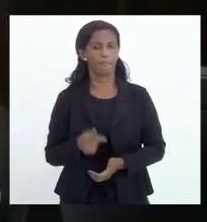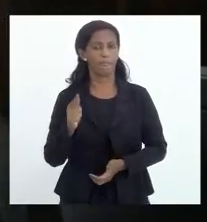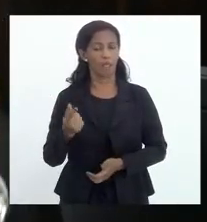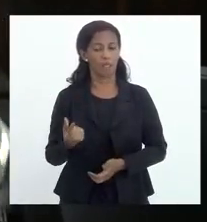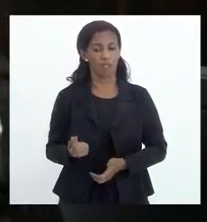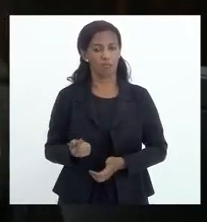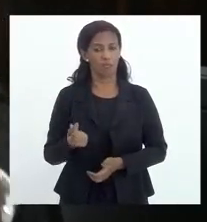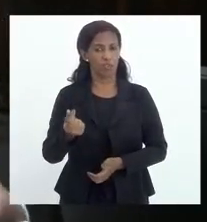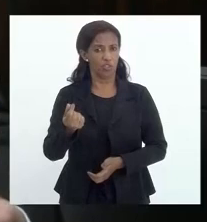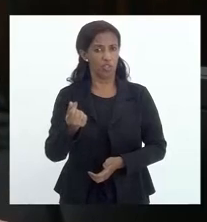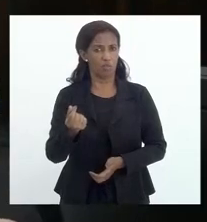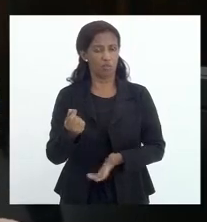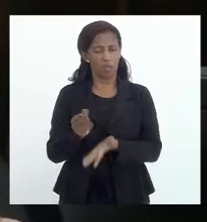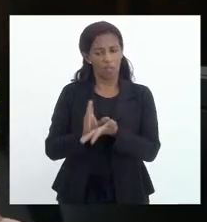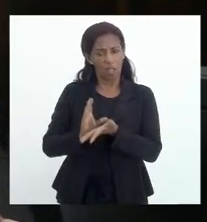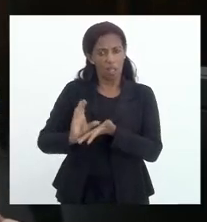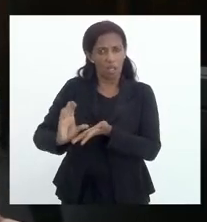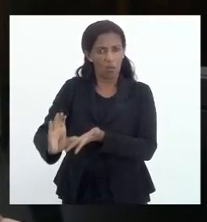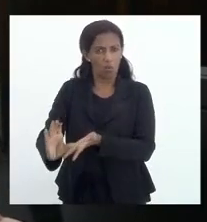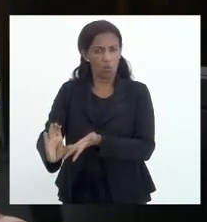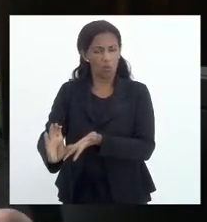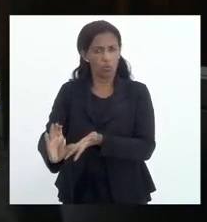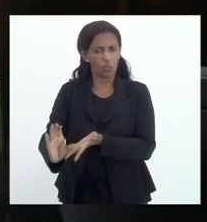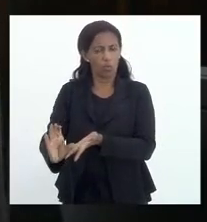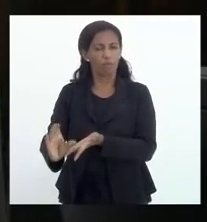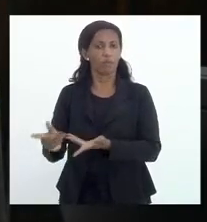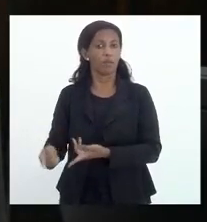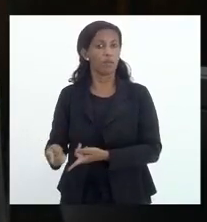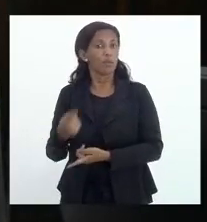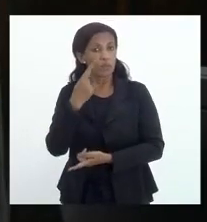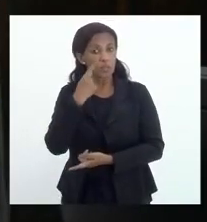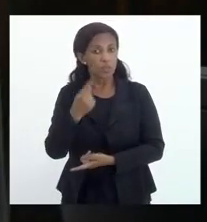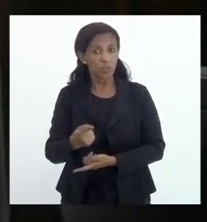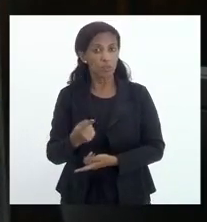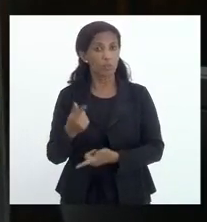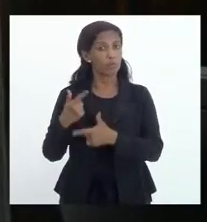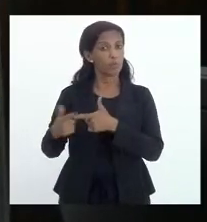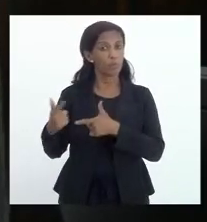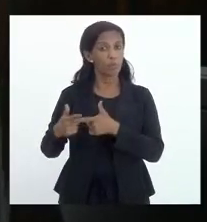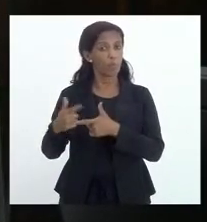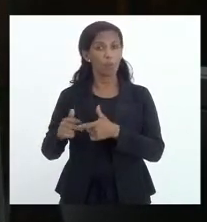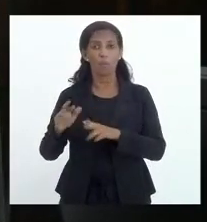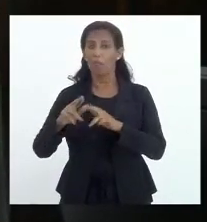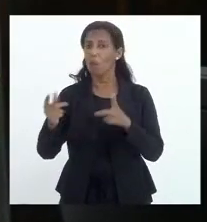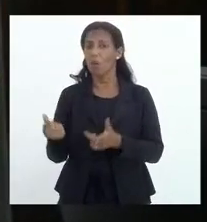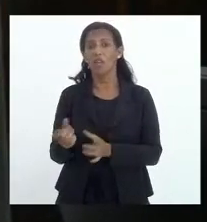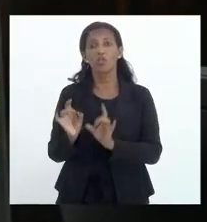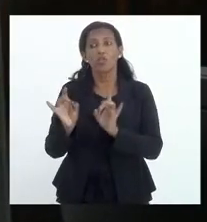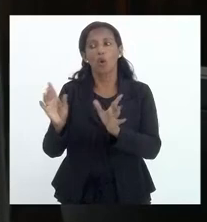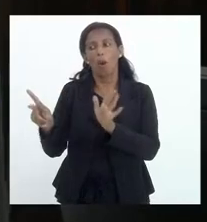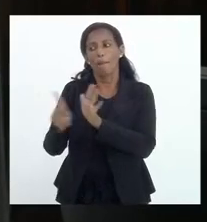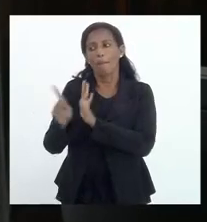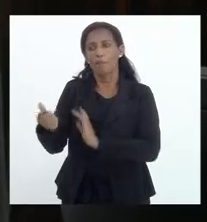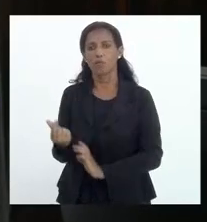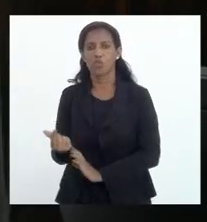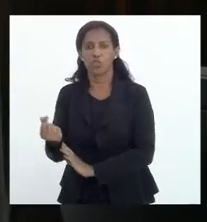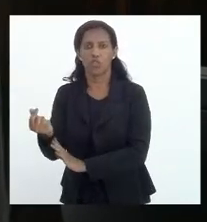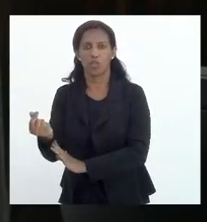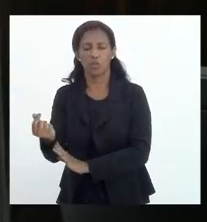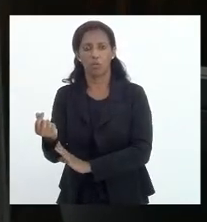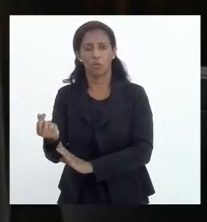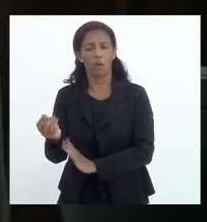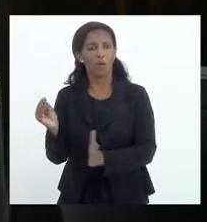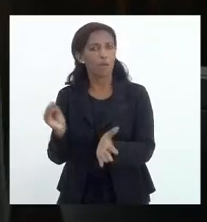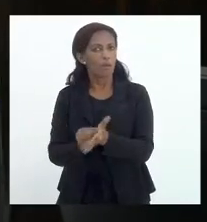dinheiro, daquele recurso disponibilizado, vocês vão ver que o problema em si não é só dinheiro. O problema é ter um problema de